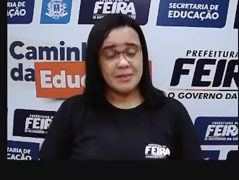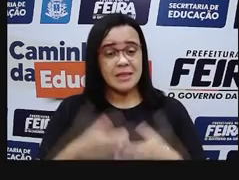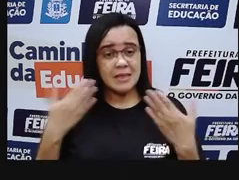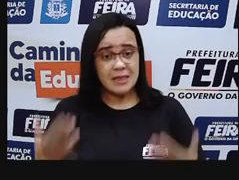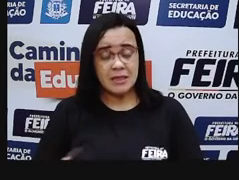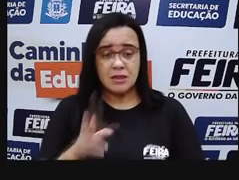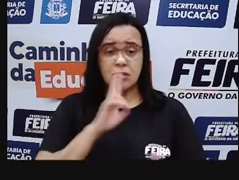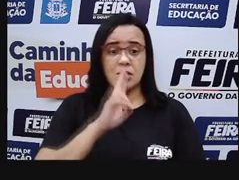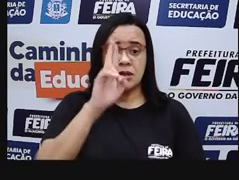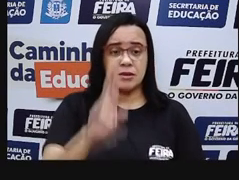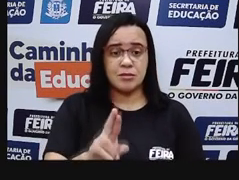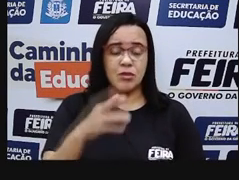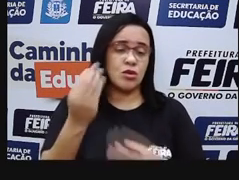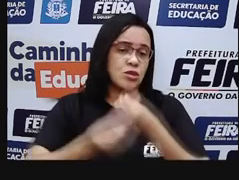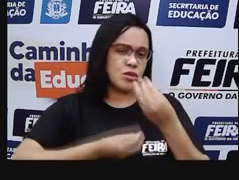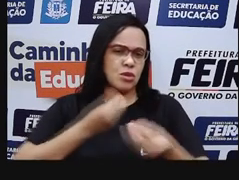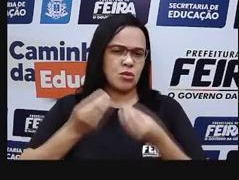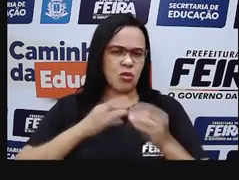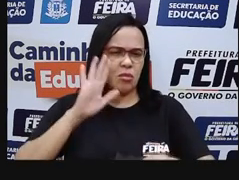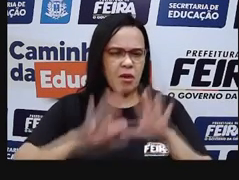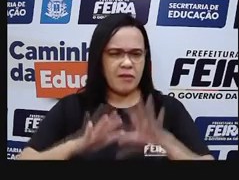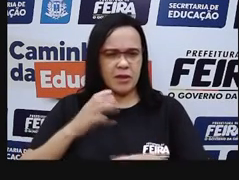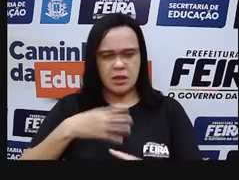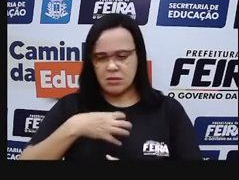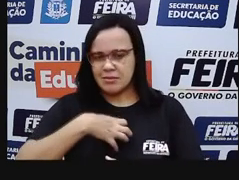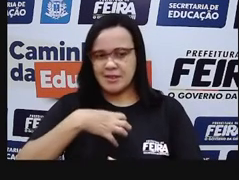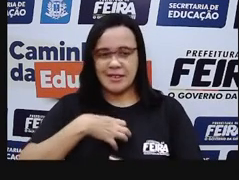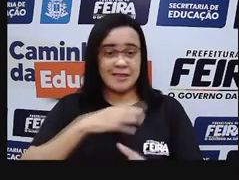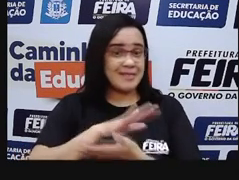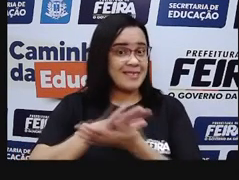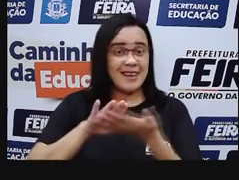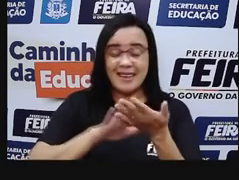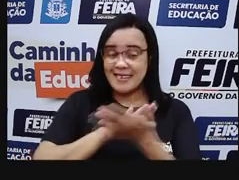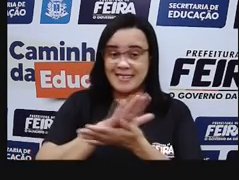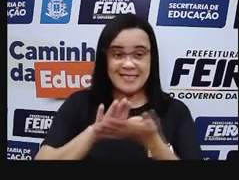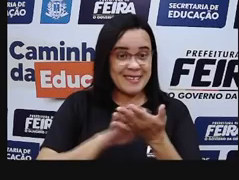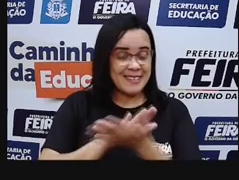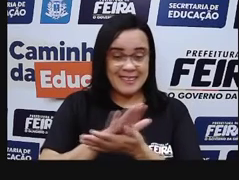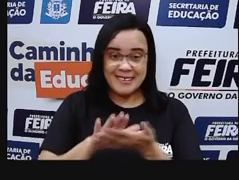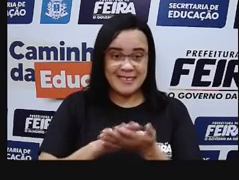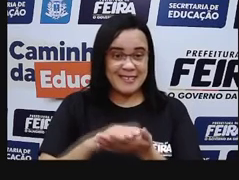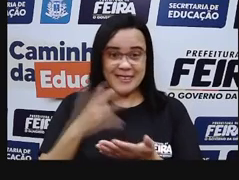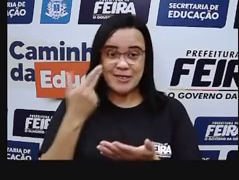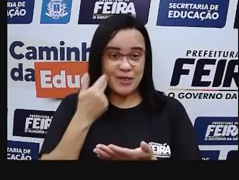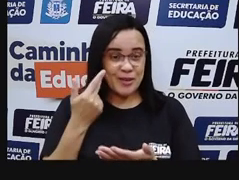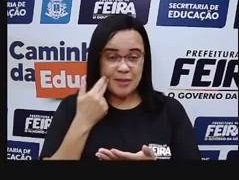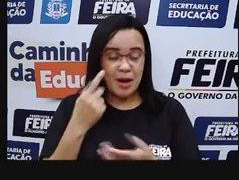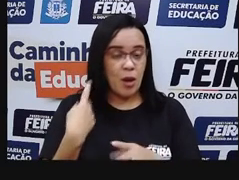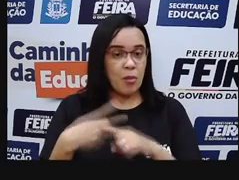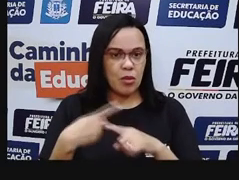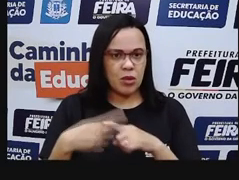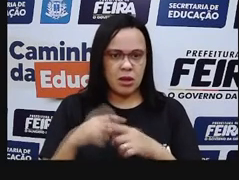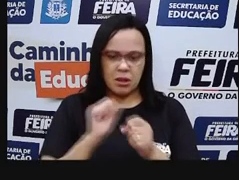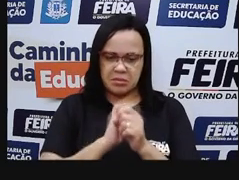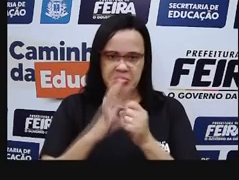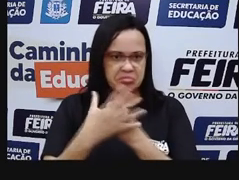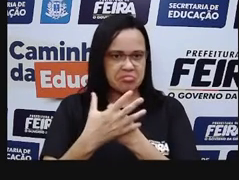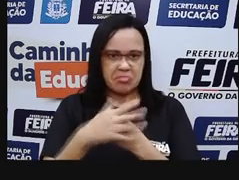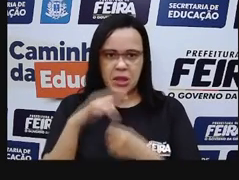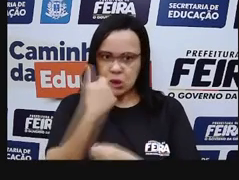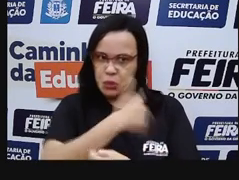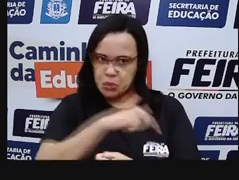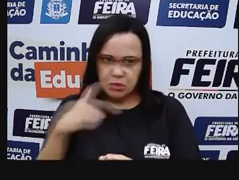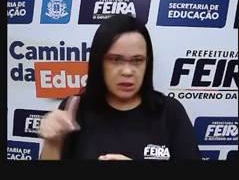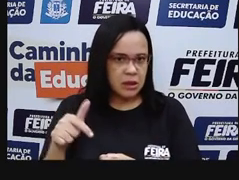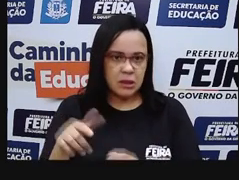tão boa que a gente não senti nada né a gente e a copid né não tem o coronavírus